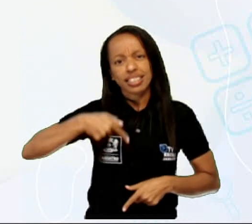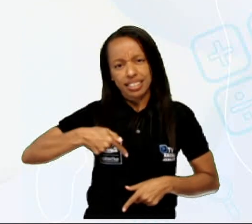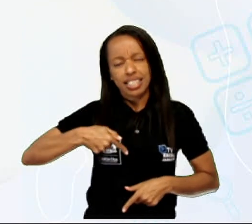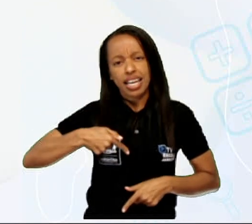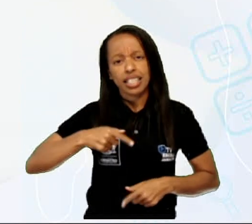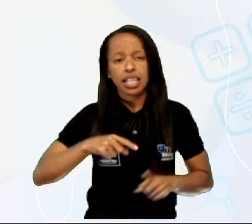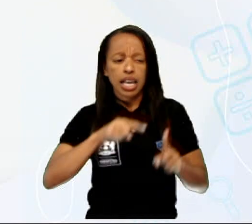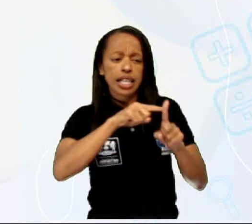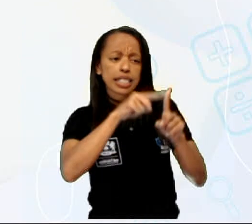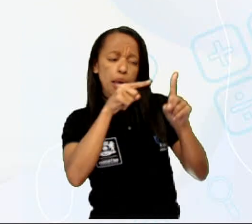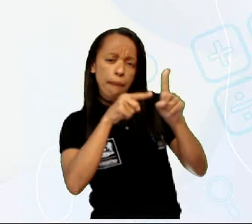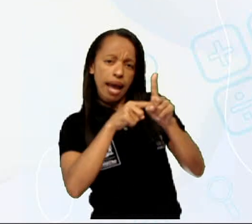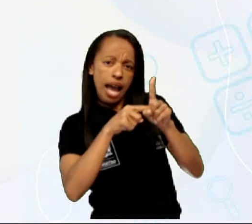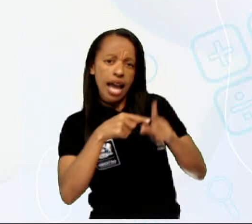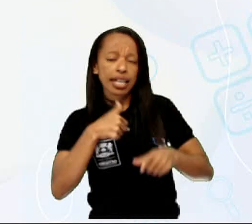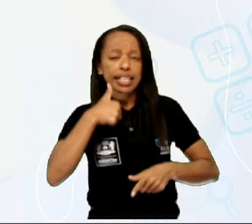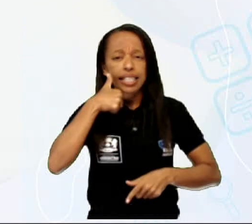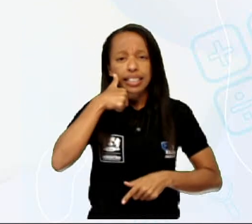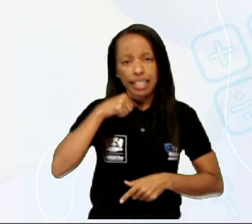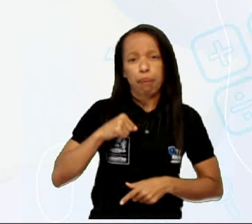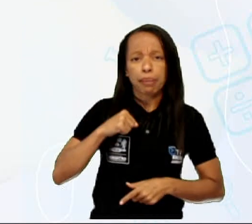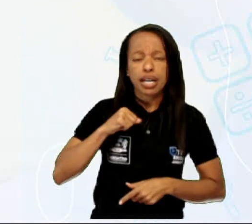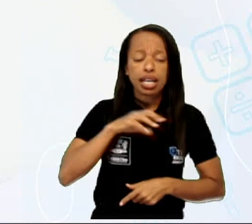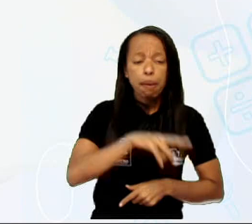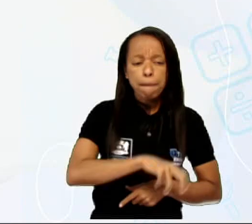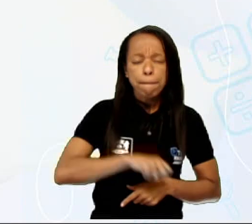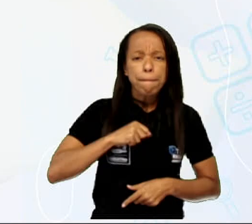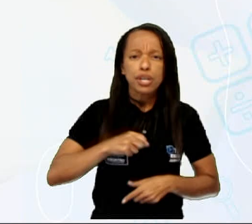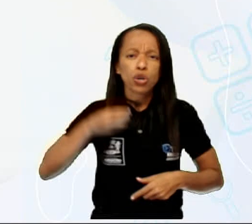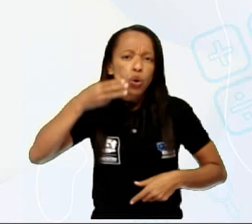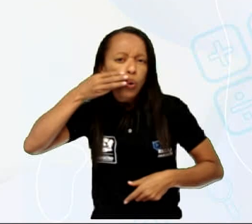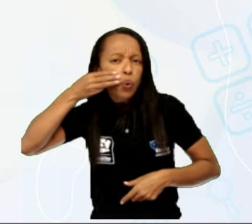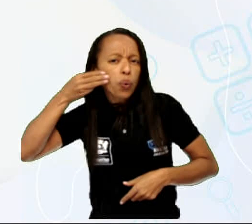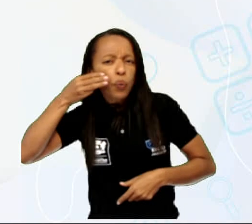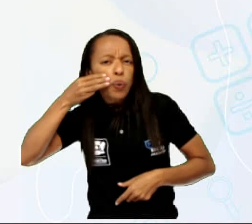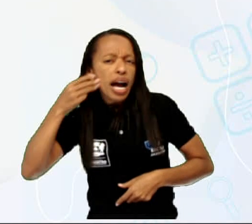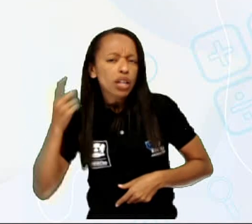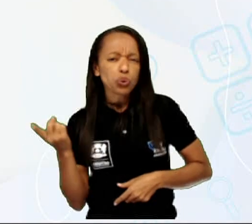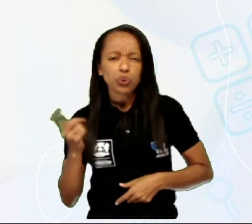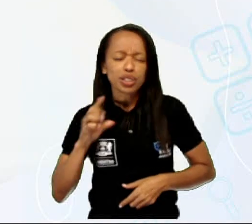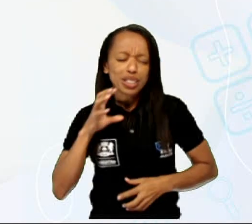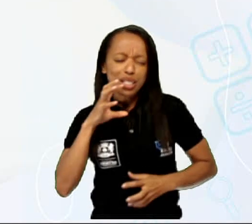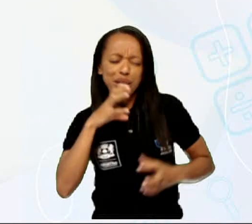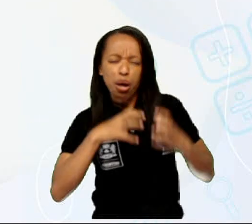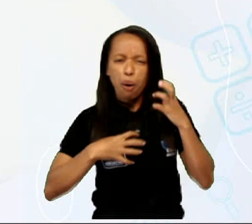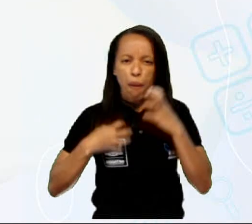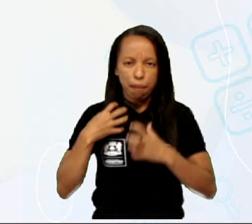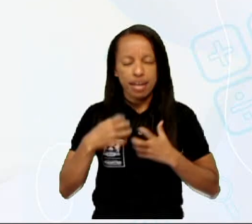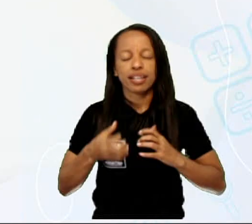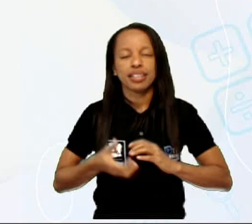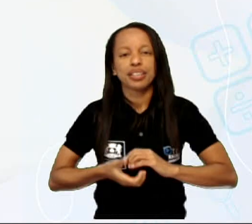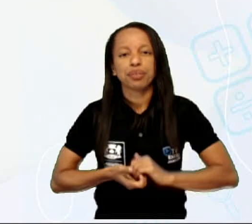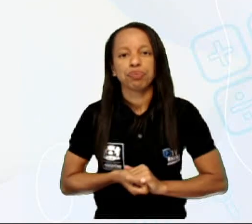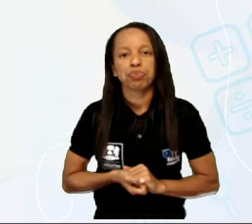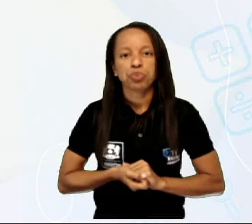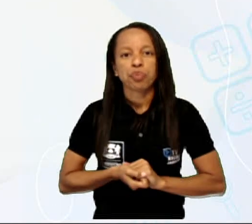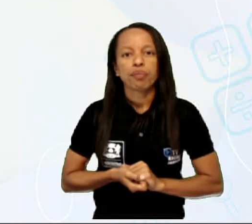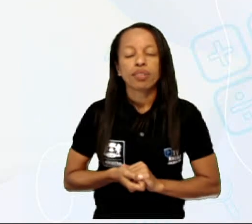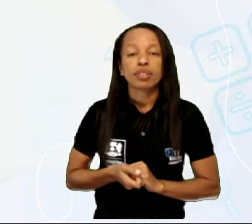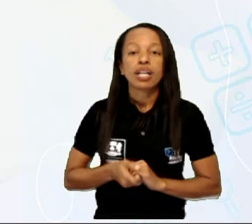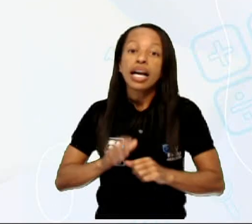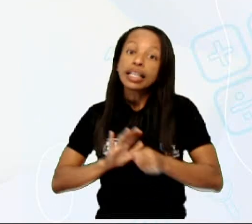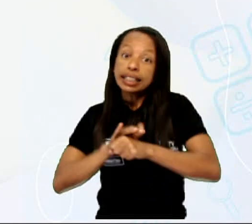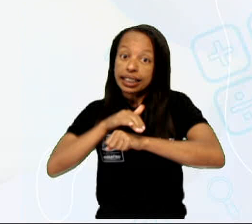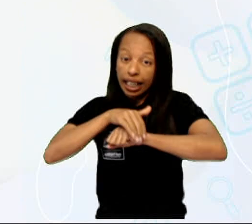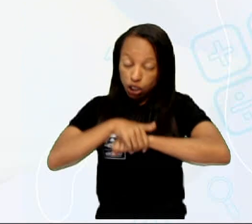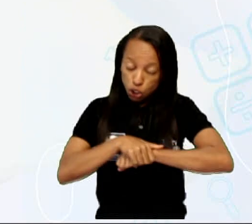jogue nesse animal, que talvez você não ganhe." Na noite que João nasceu, houve um eclipse na